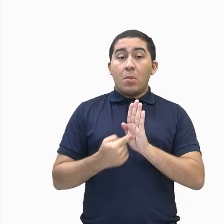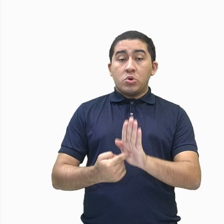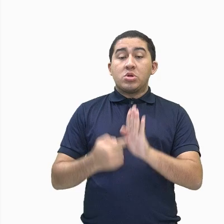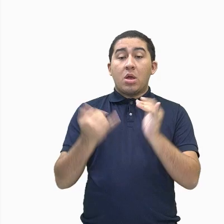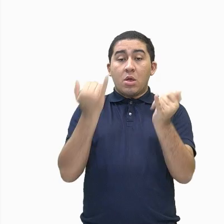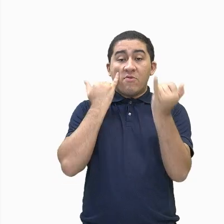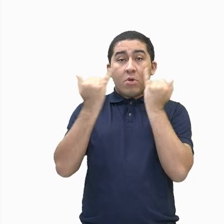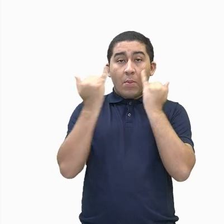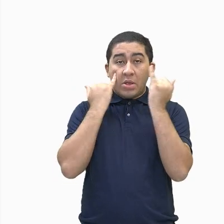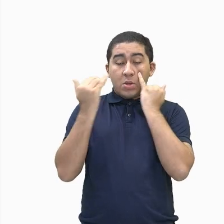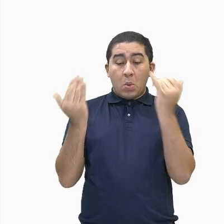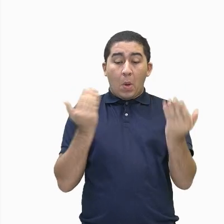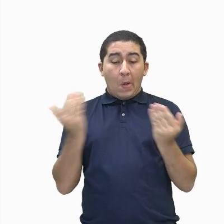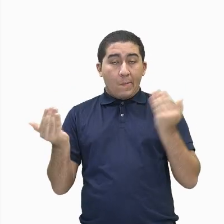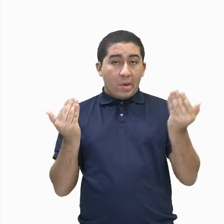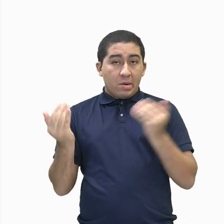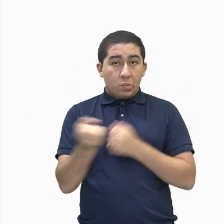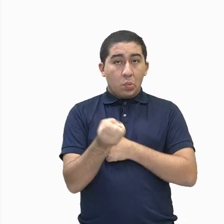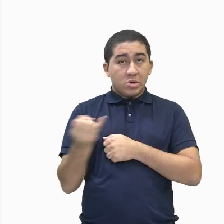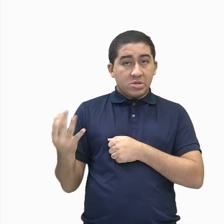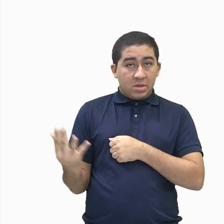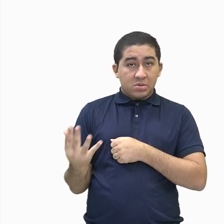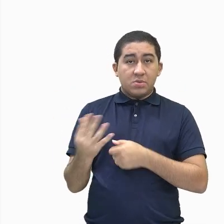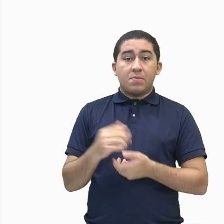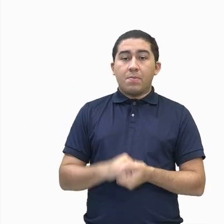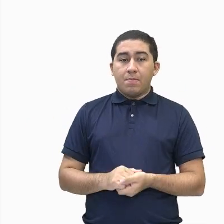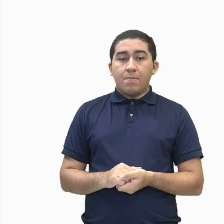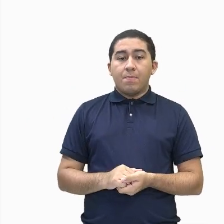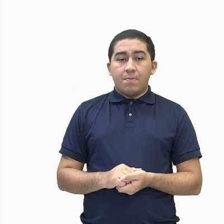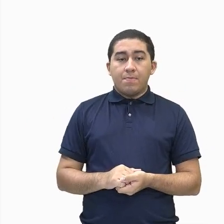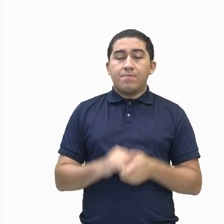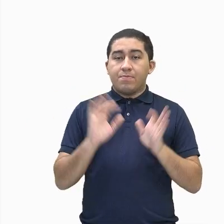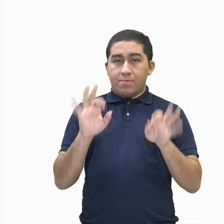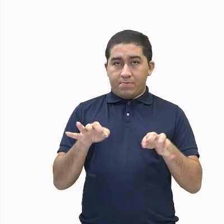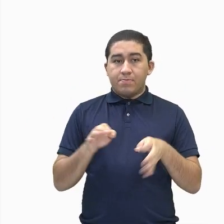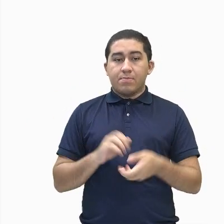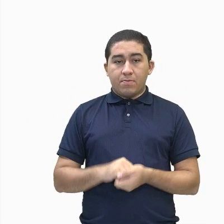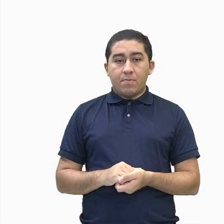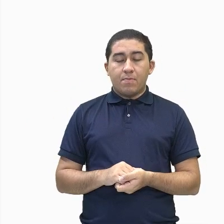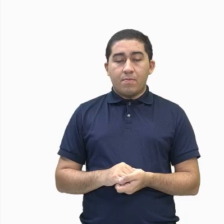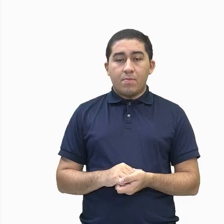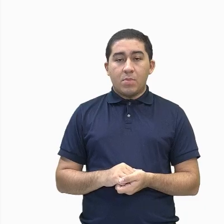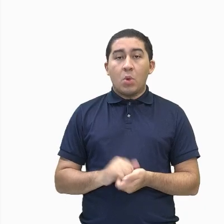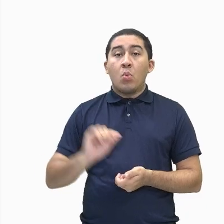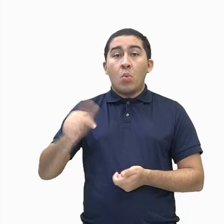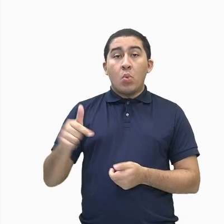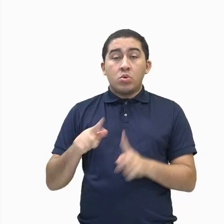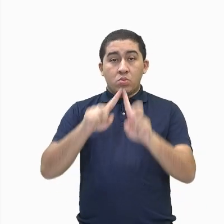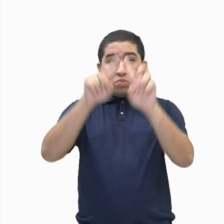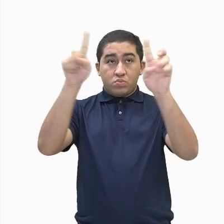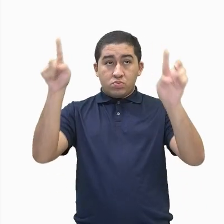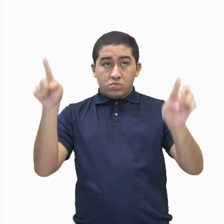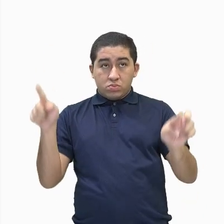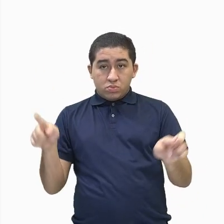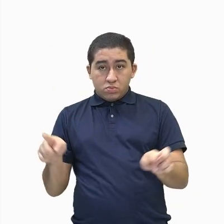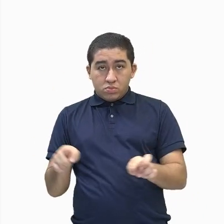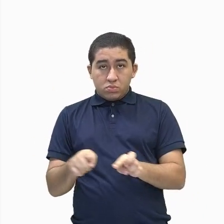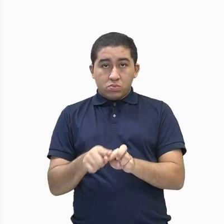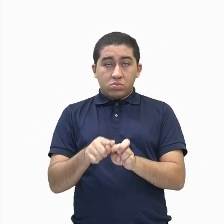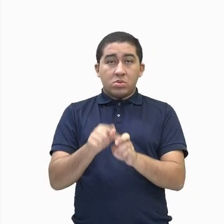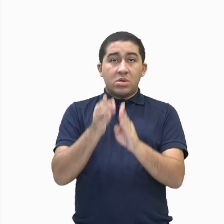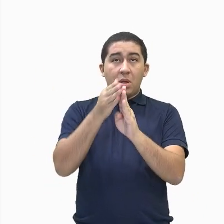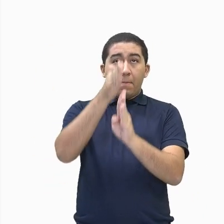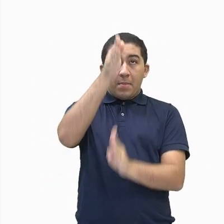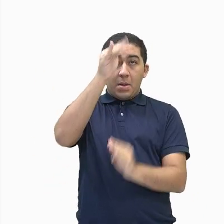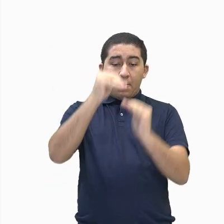informações comparando quantidades, certo? O gráfico de pizza tem aí como